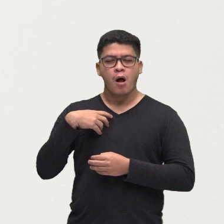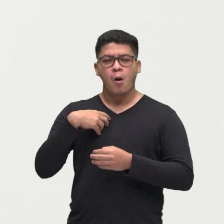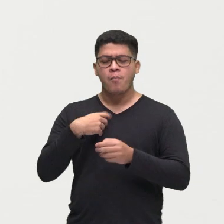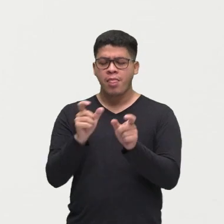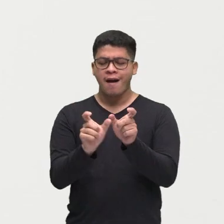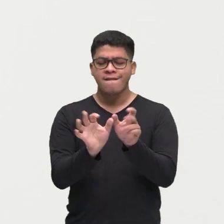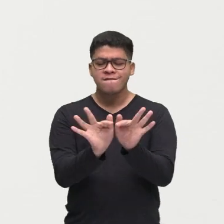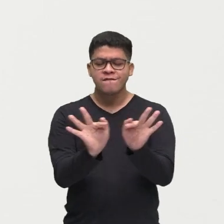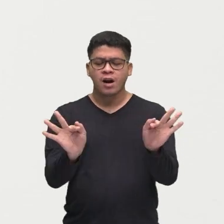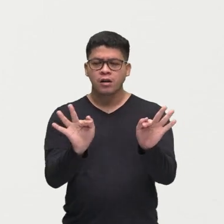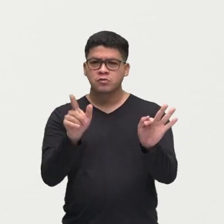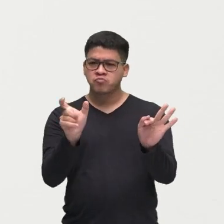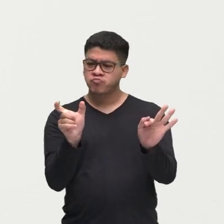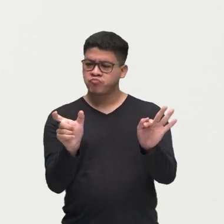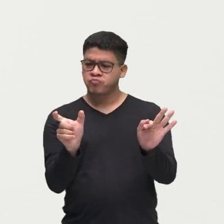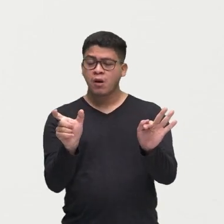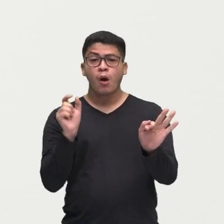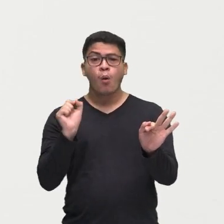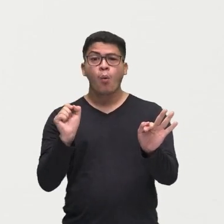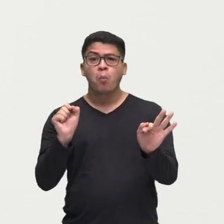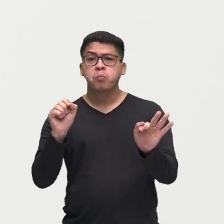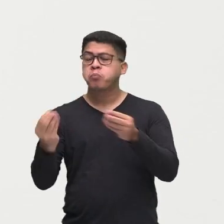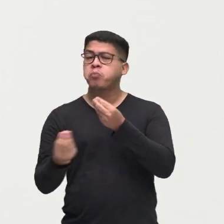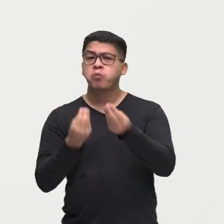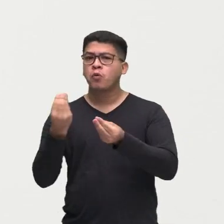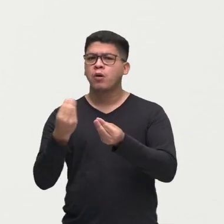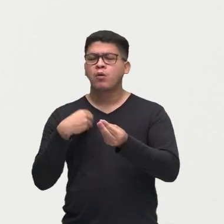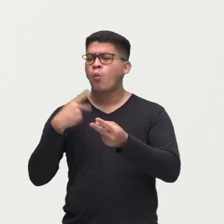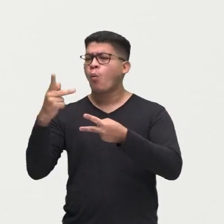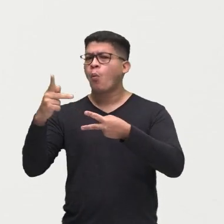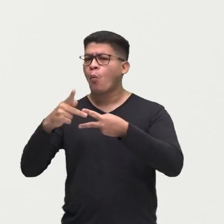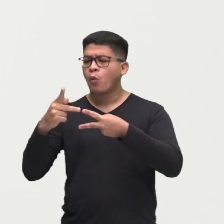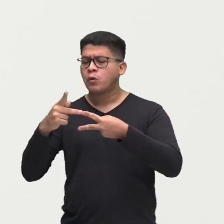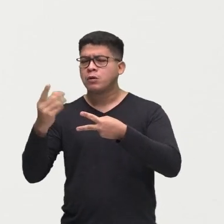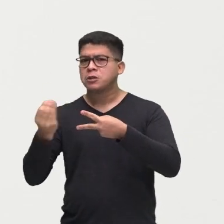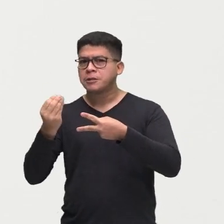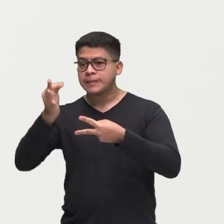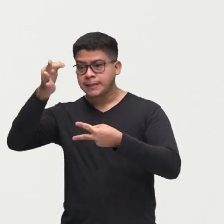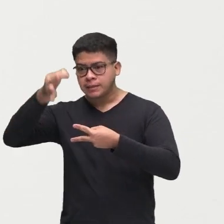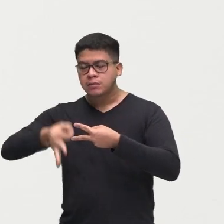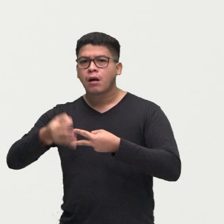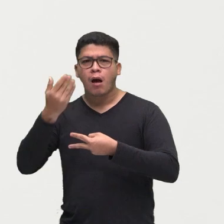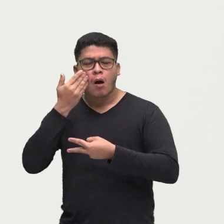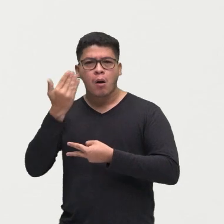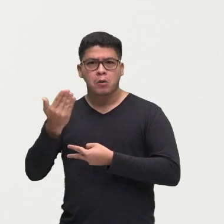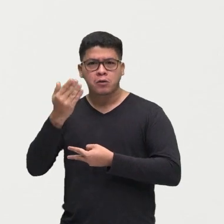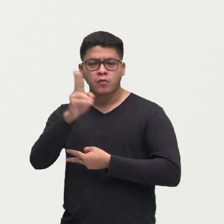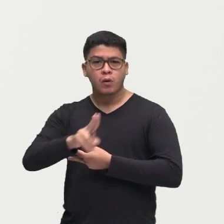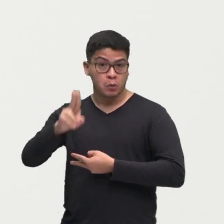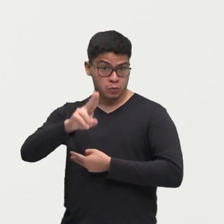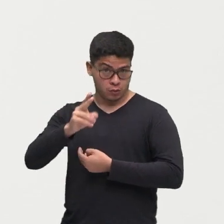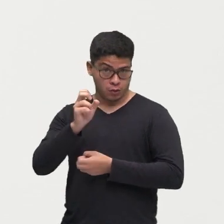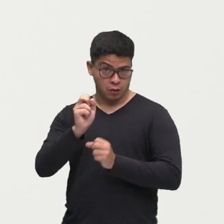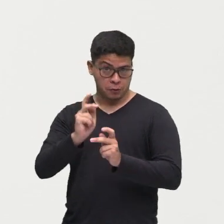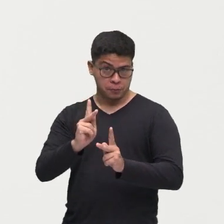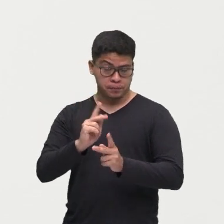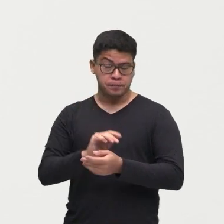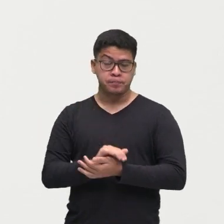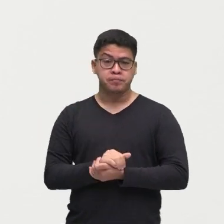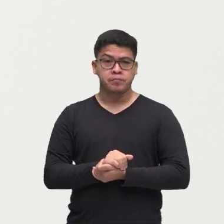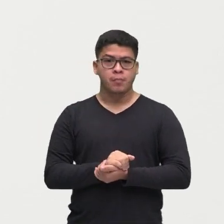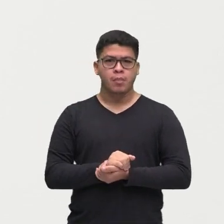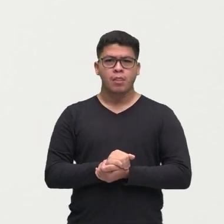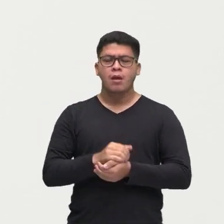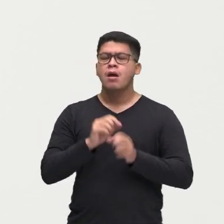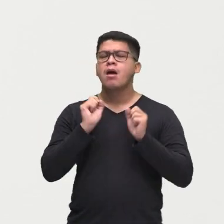frase para que você possa ter certeza qual é o pronome reflexivo que você vai utilizar na sua frase. Então,